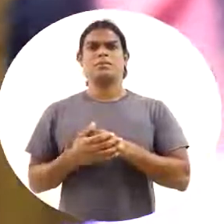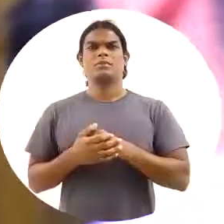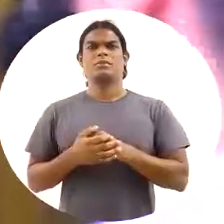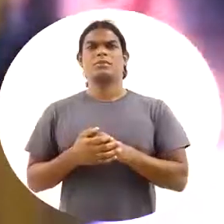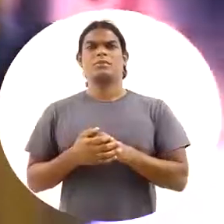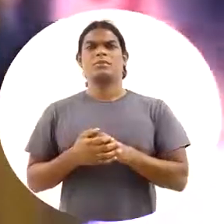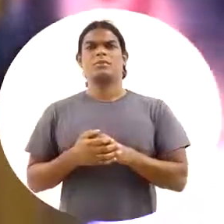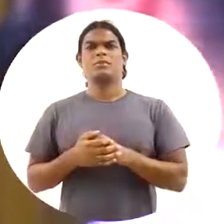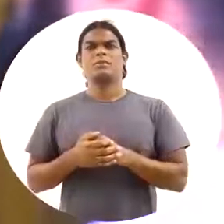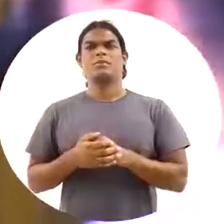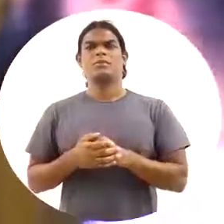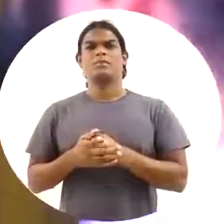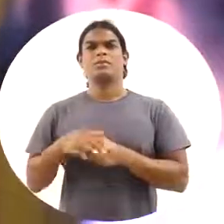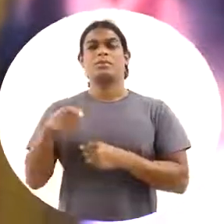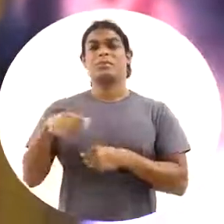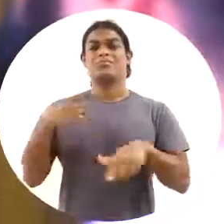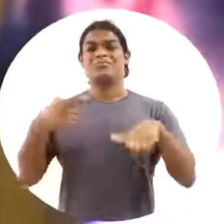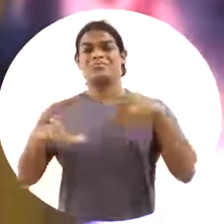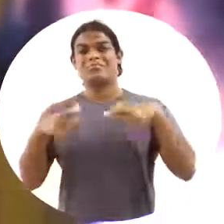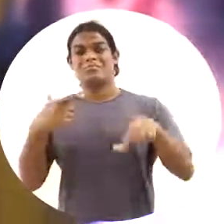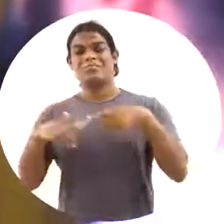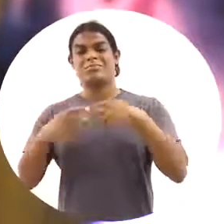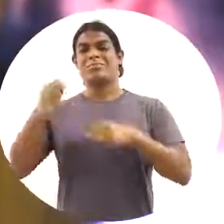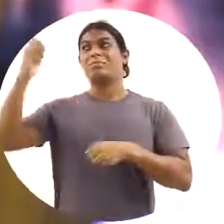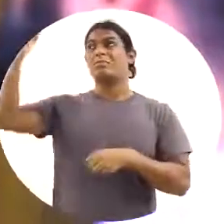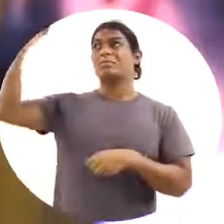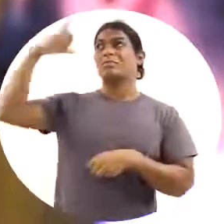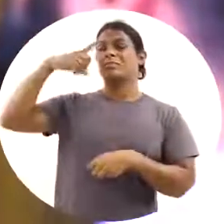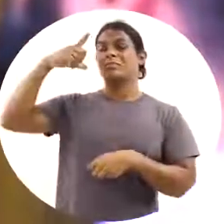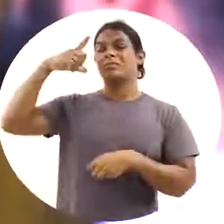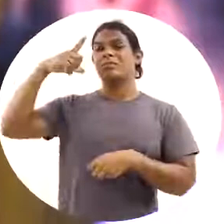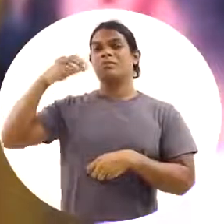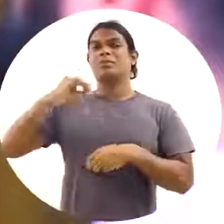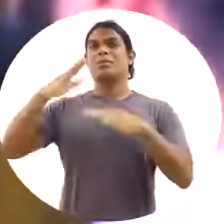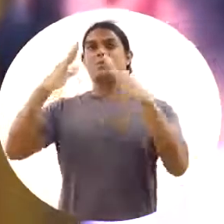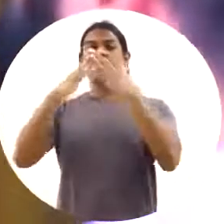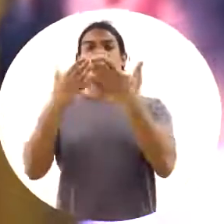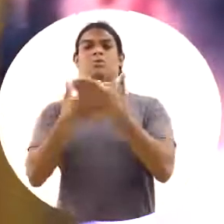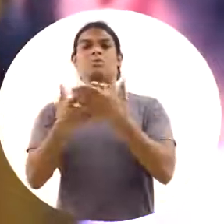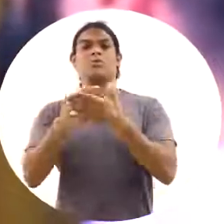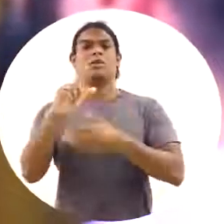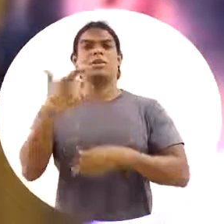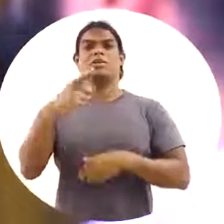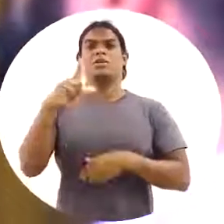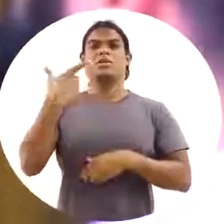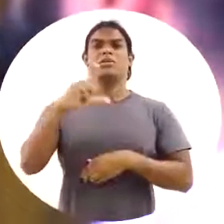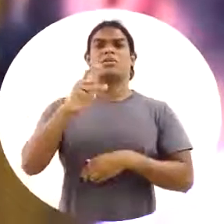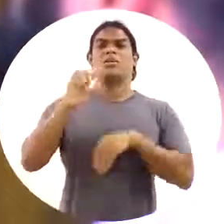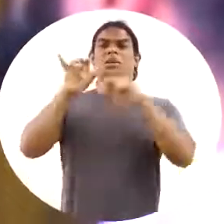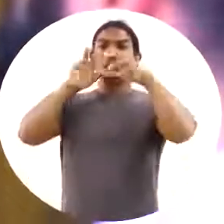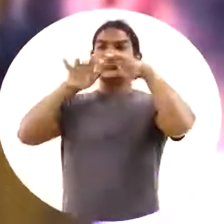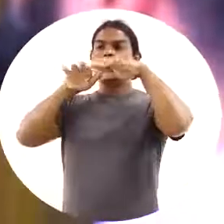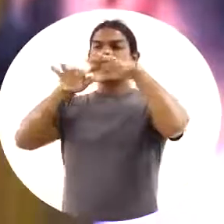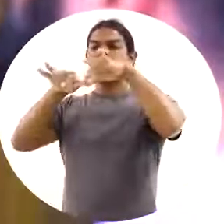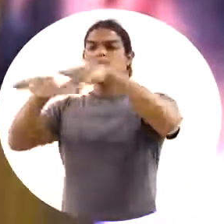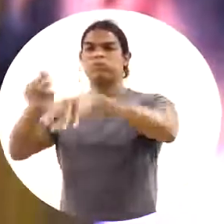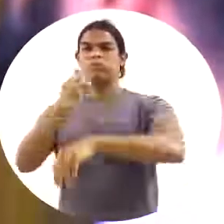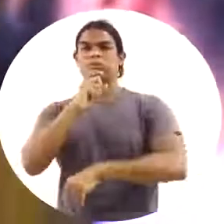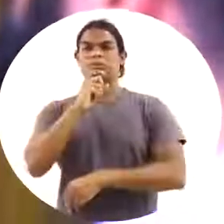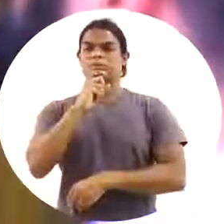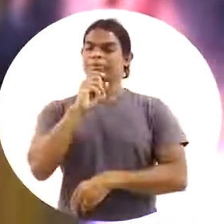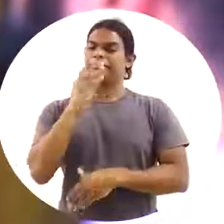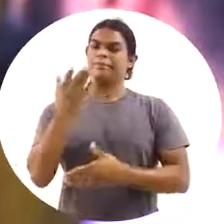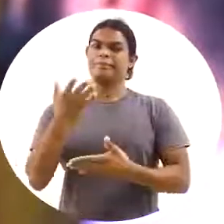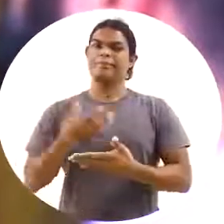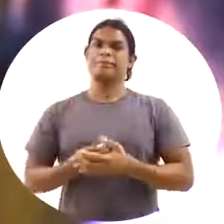lá num horário de pico de sol, a escola funciona sem ar-condicionado. Até hoje, a gente recentemente, né, com o prêmio, a gente voltou